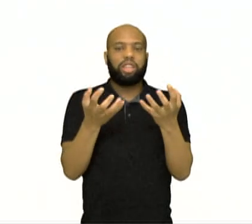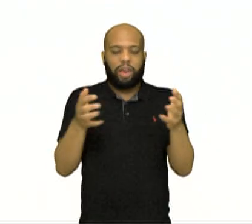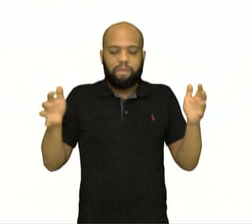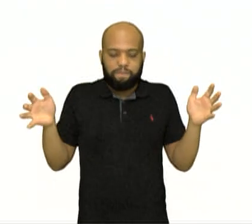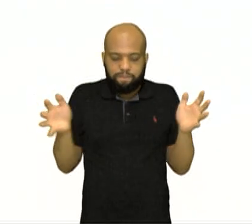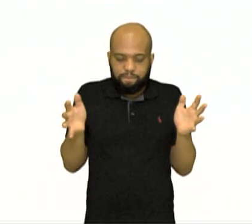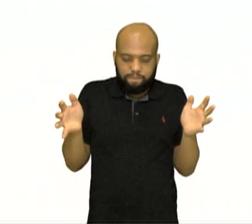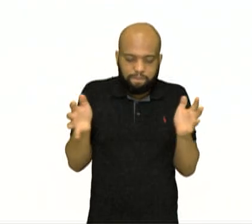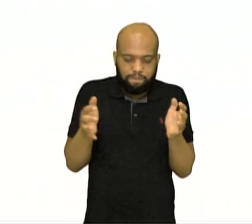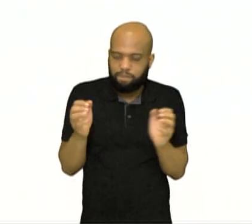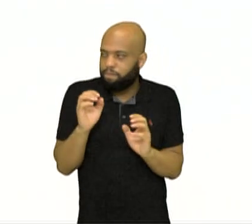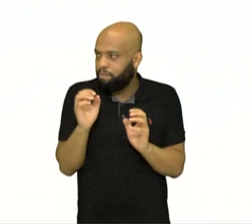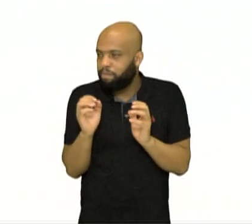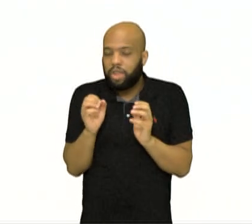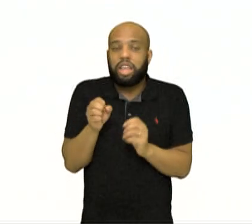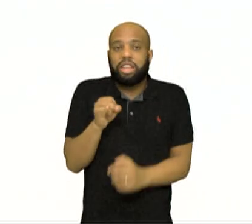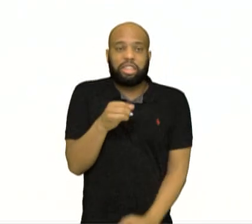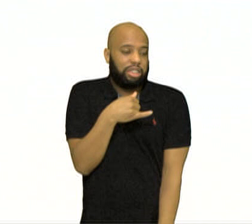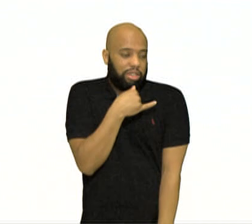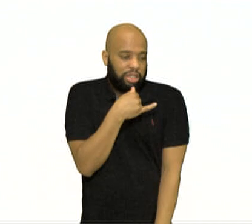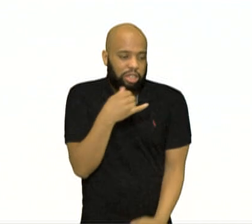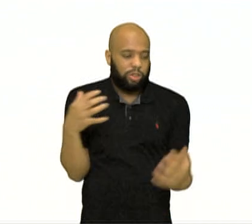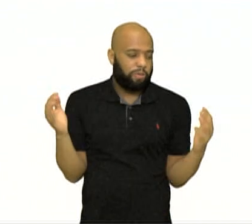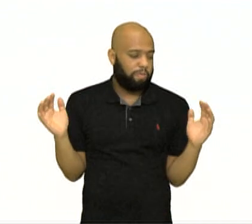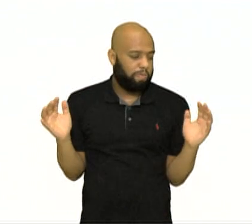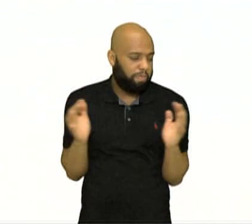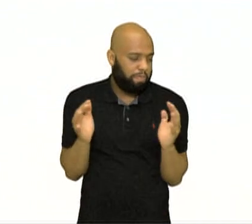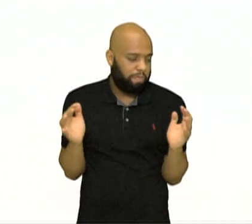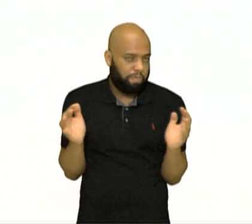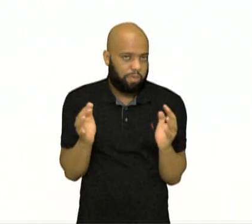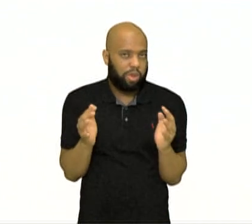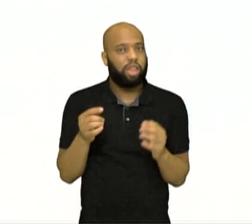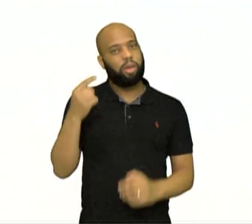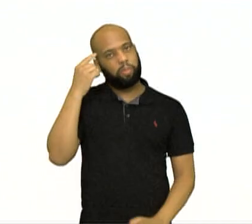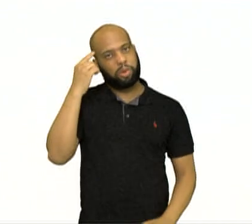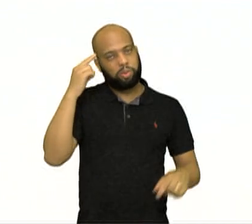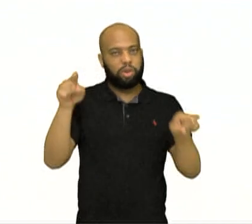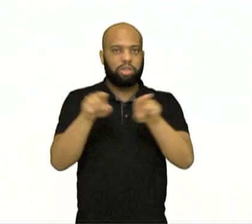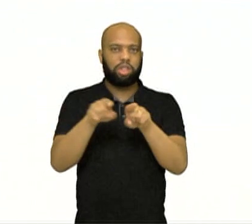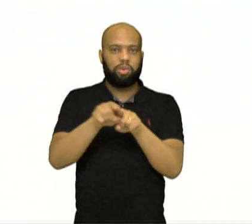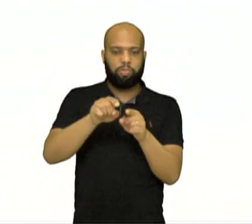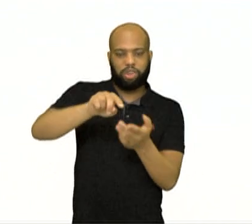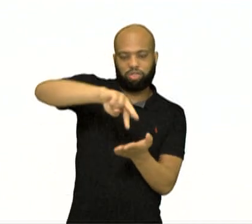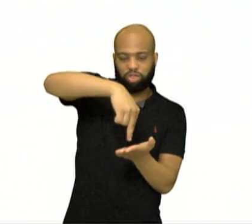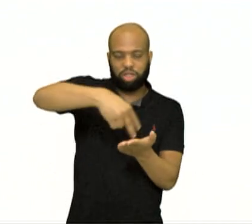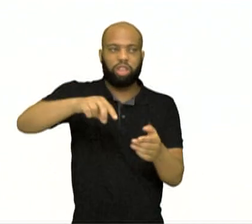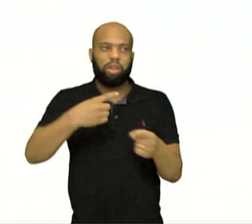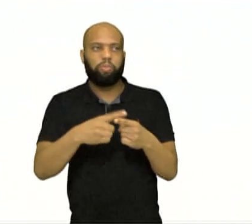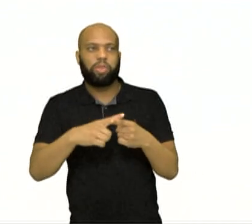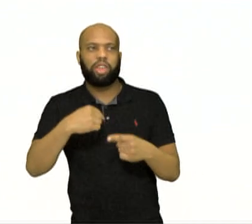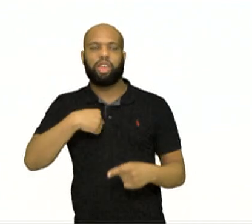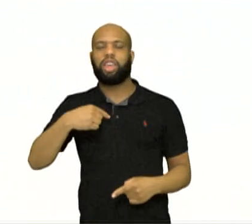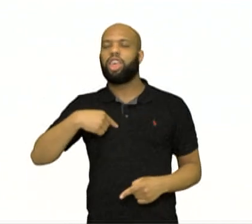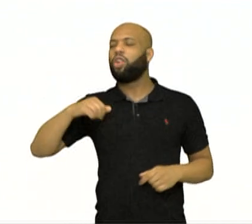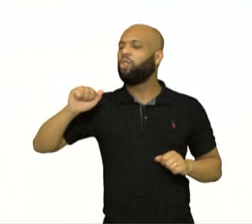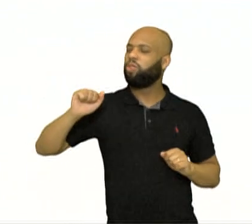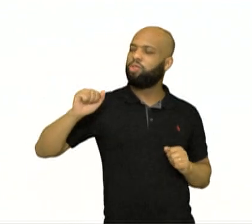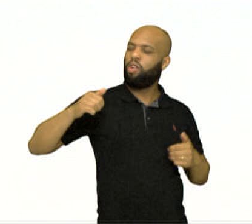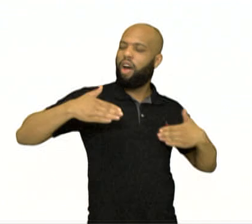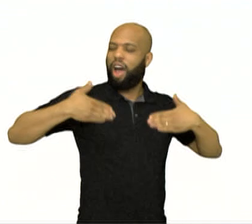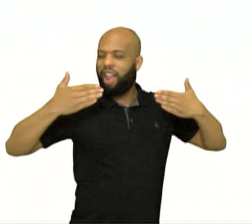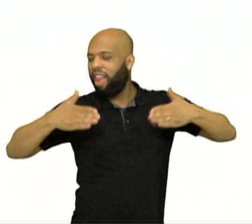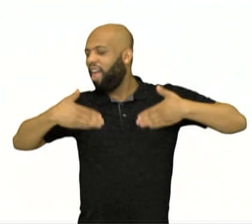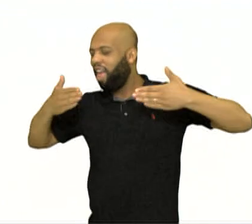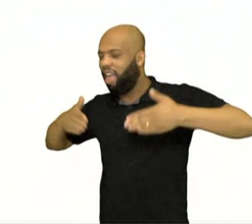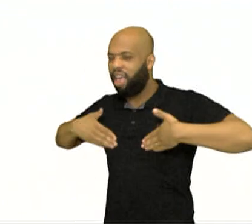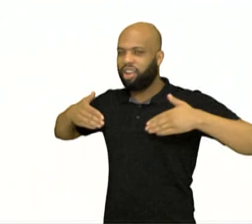quando estamos tristes. Aí a gente já tem uma ideia de dança, né? A dança, né? Que eu tô alegre, né?